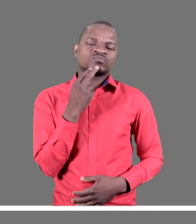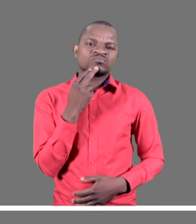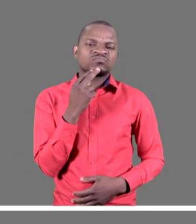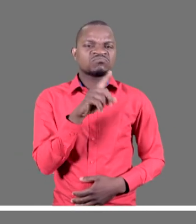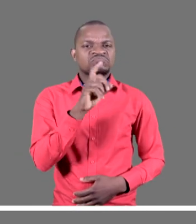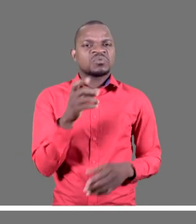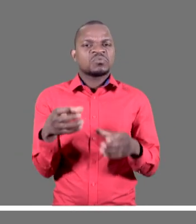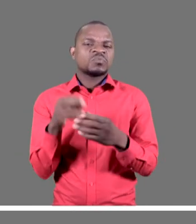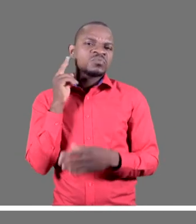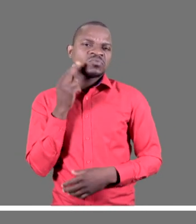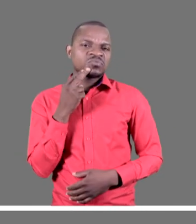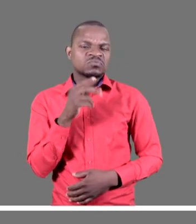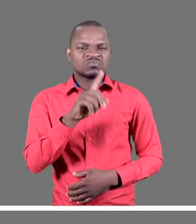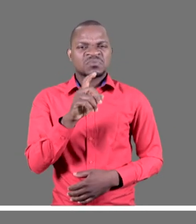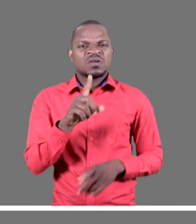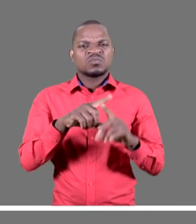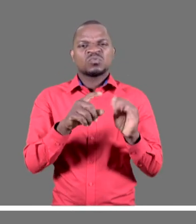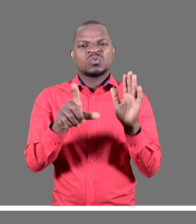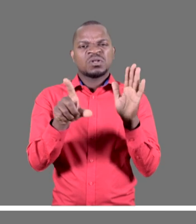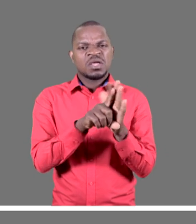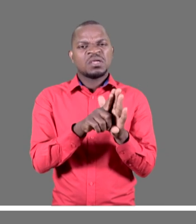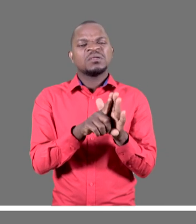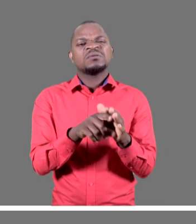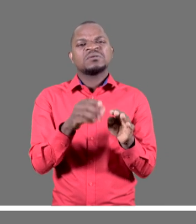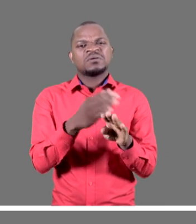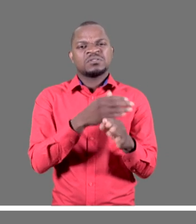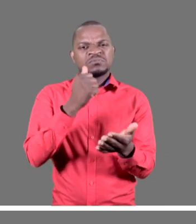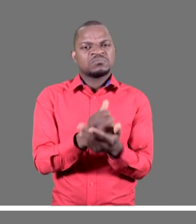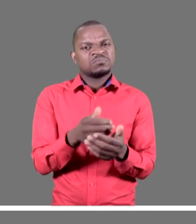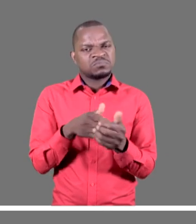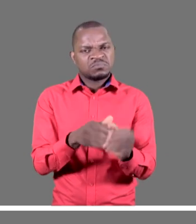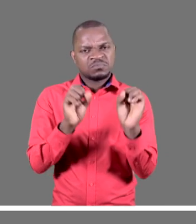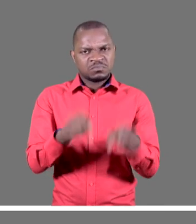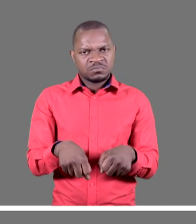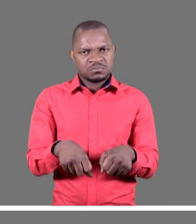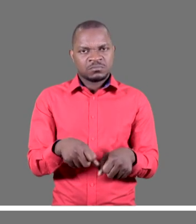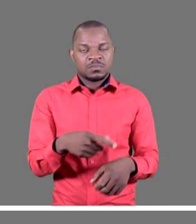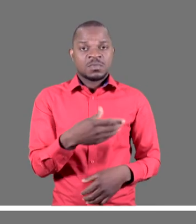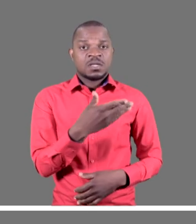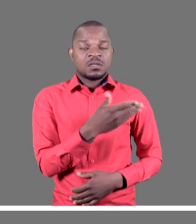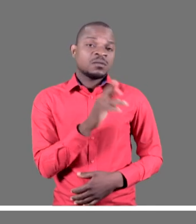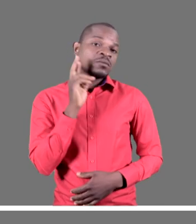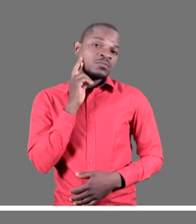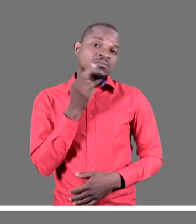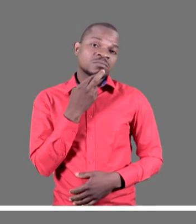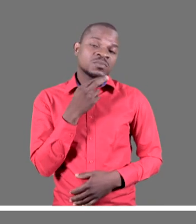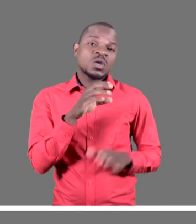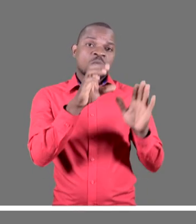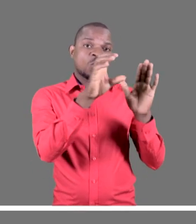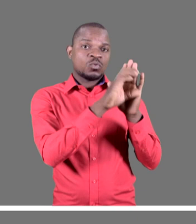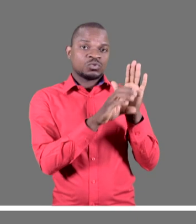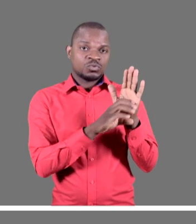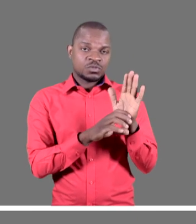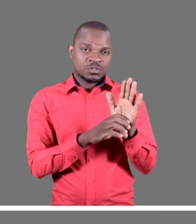leis e decretos aprovados estão a ser devidamente implementados? A Constituição da República, que é a lei